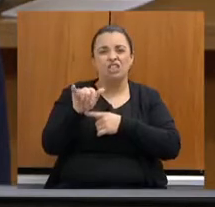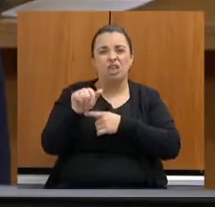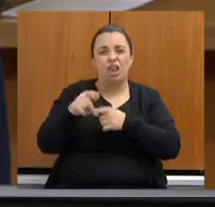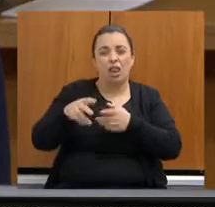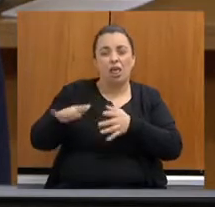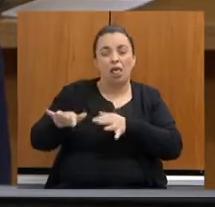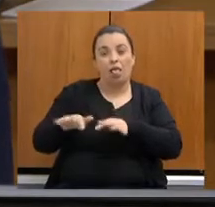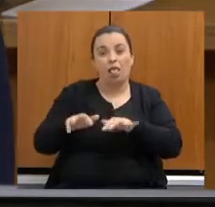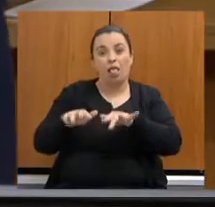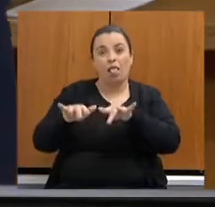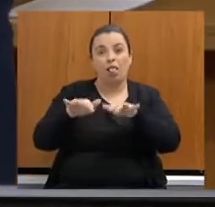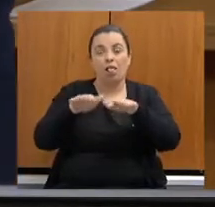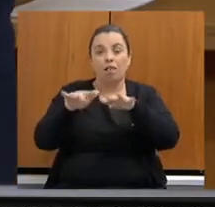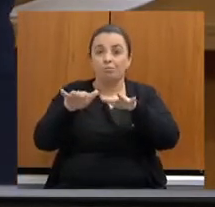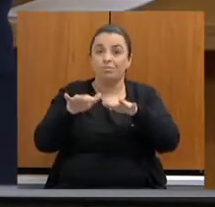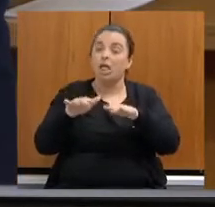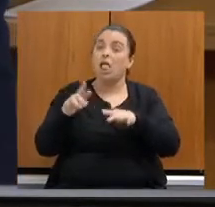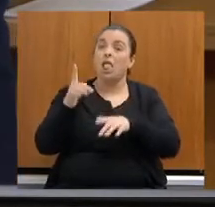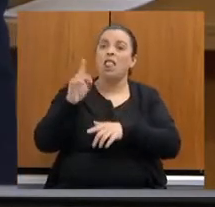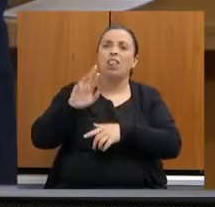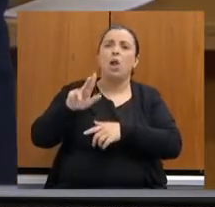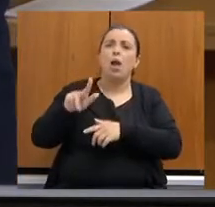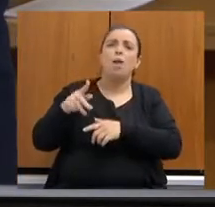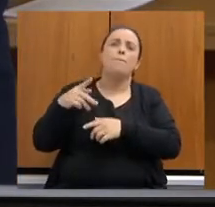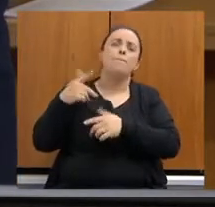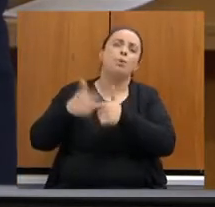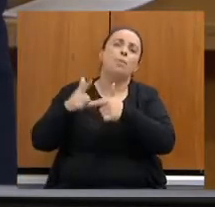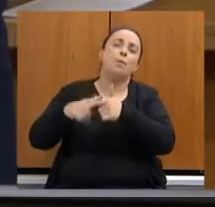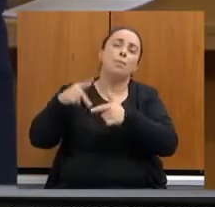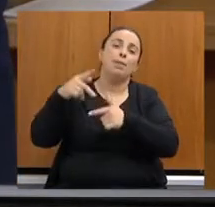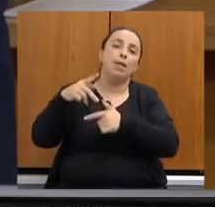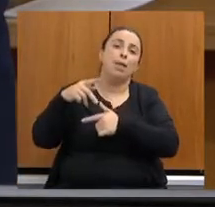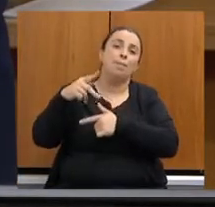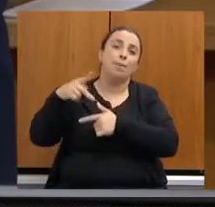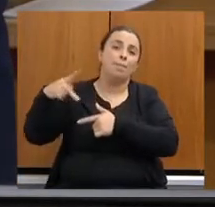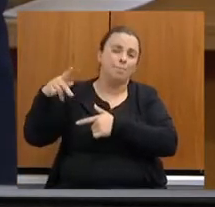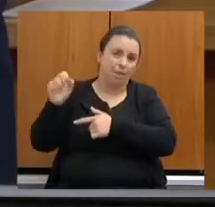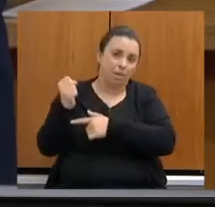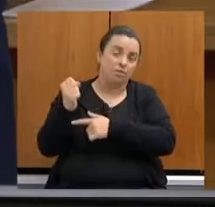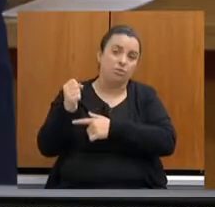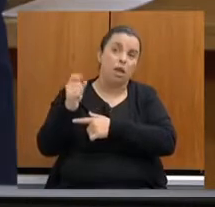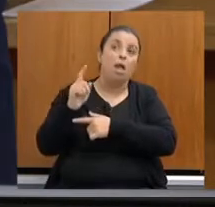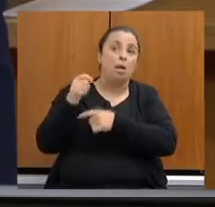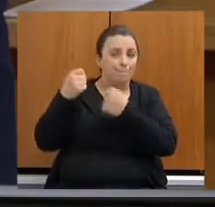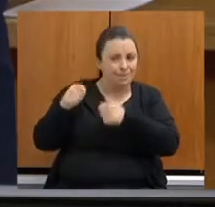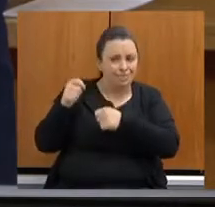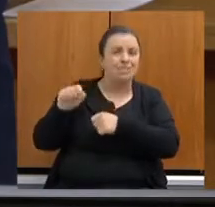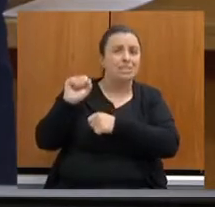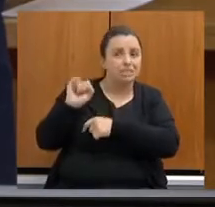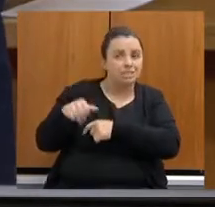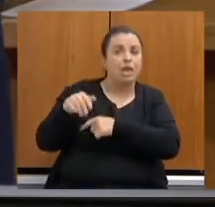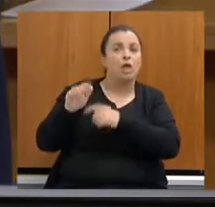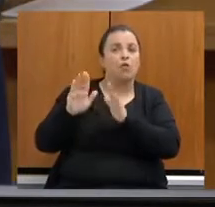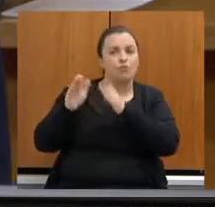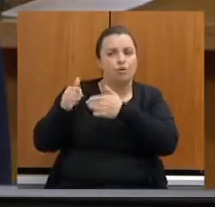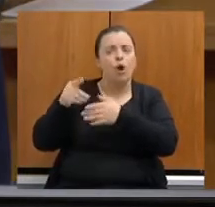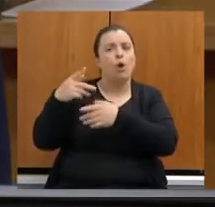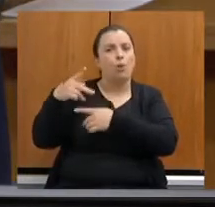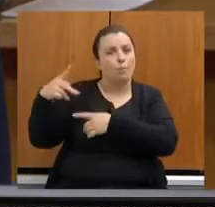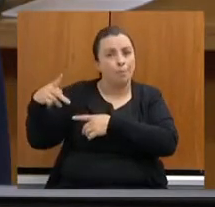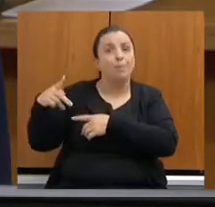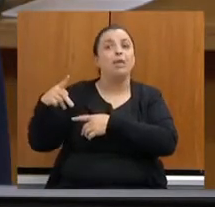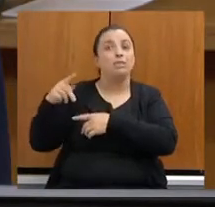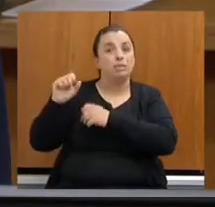acha que não é mas mesmo assim não nos impede de trabalhar na recuperação das apps Isto é feito independente disso resolver o